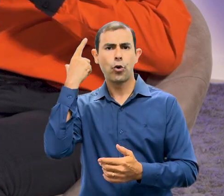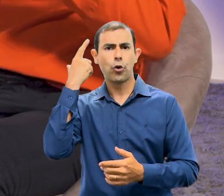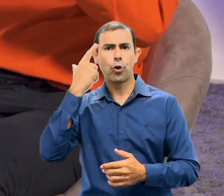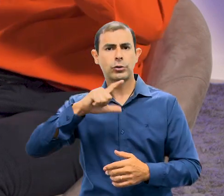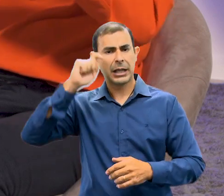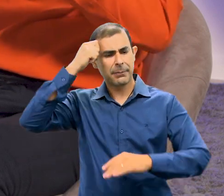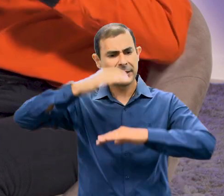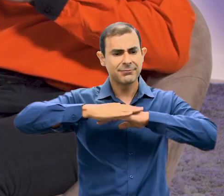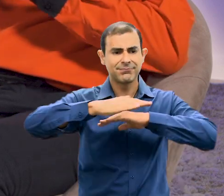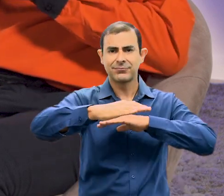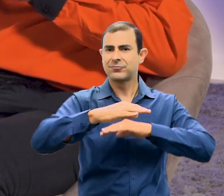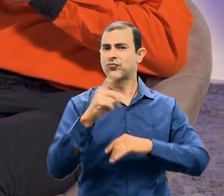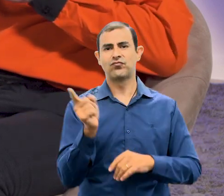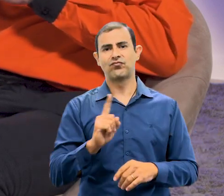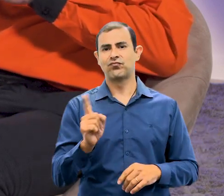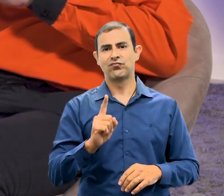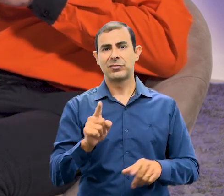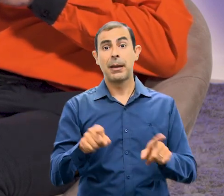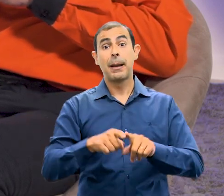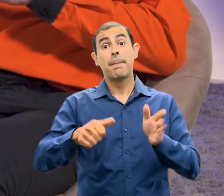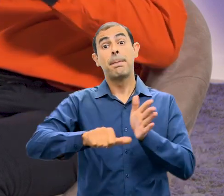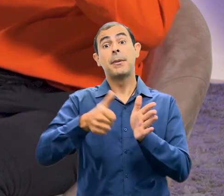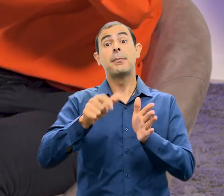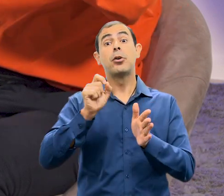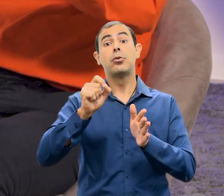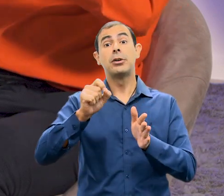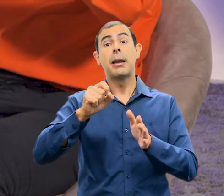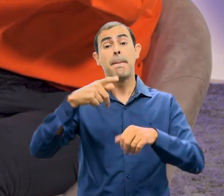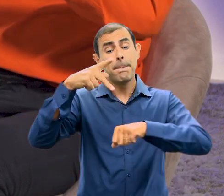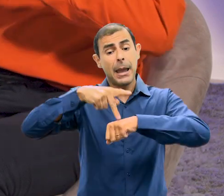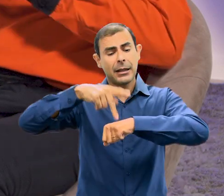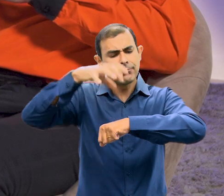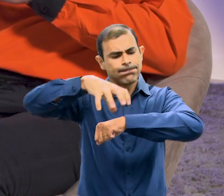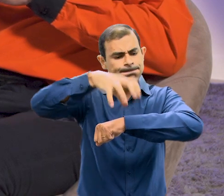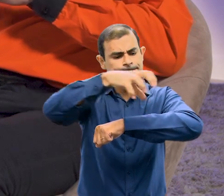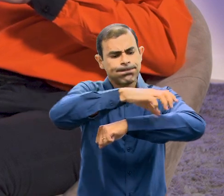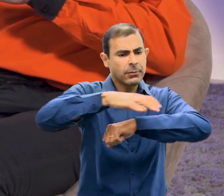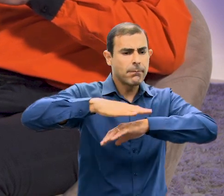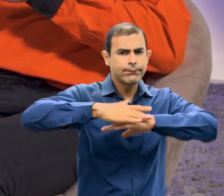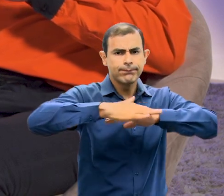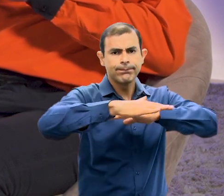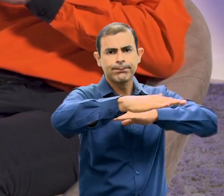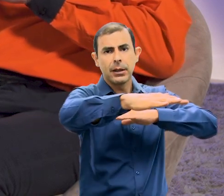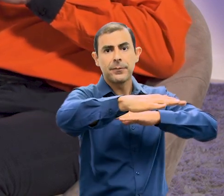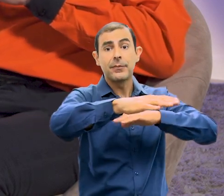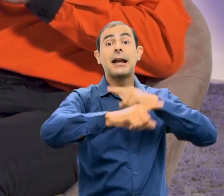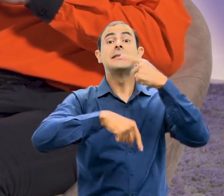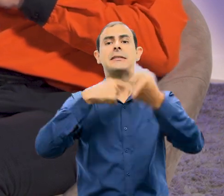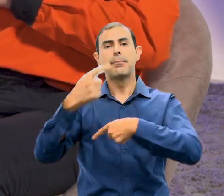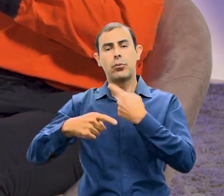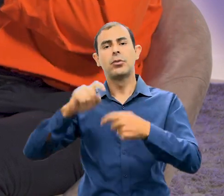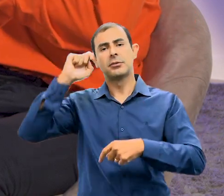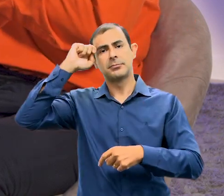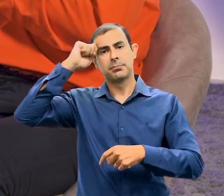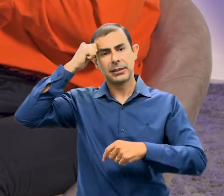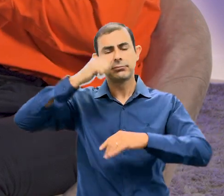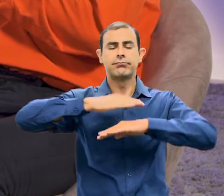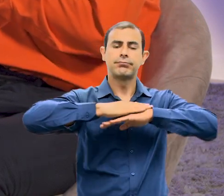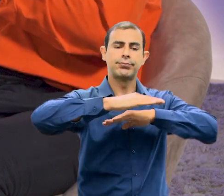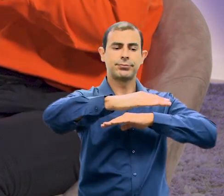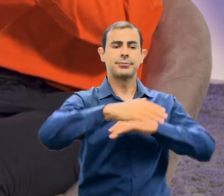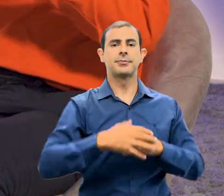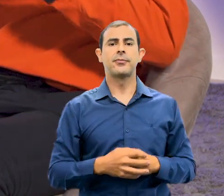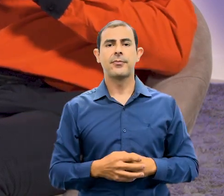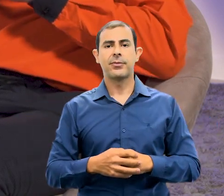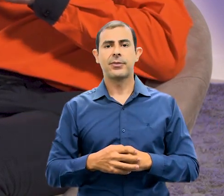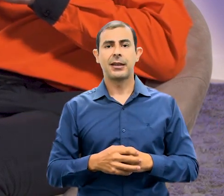boa qualidade que supra, em parte, a demanda daquela população. E aí, então, a gente começa a pensar em pavimentação e asfaltamento. A questão ambiental em